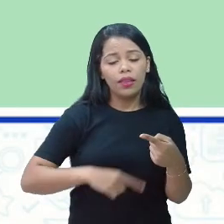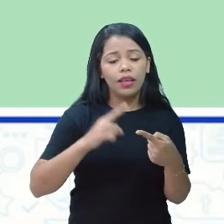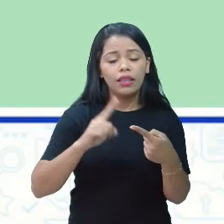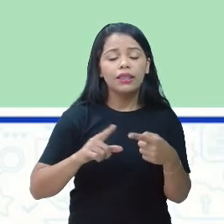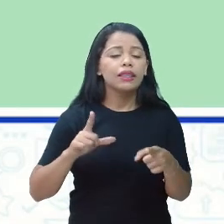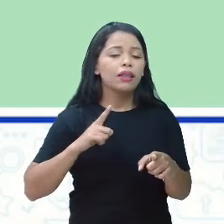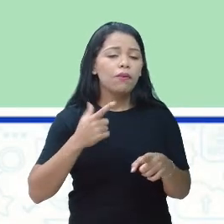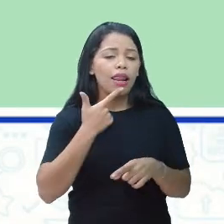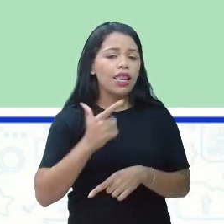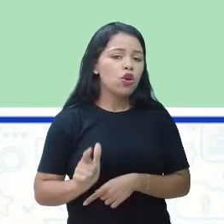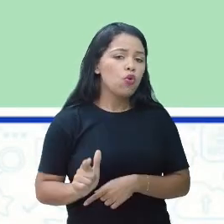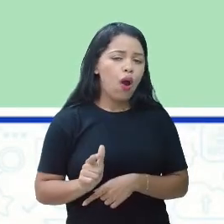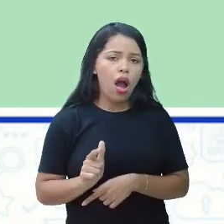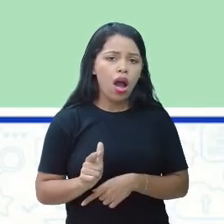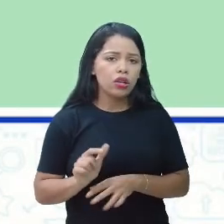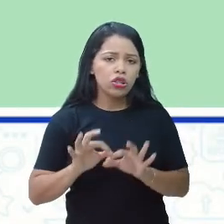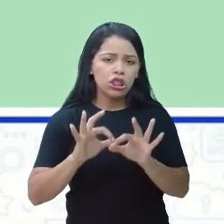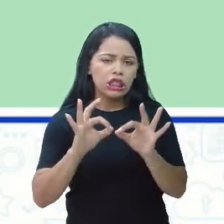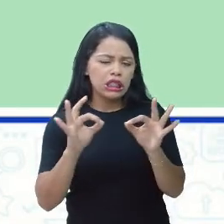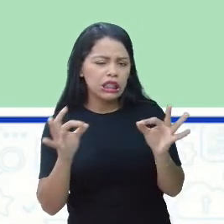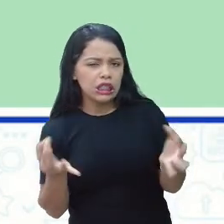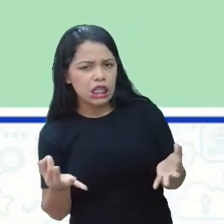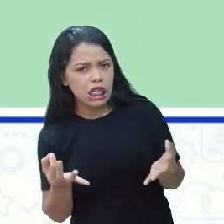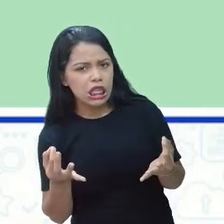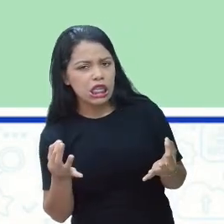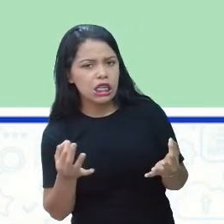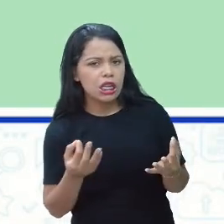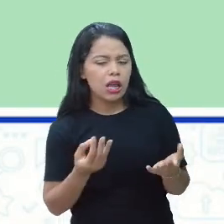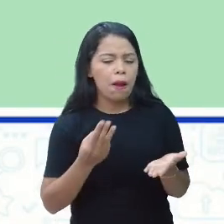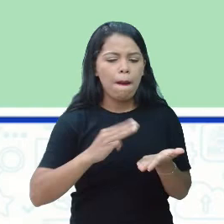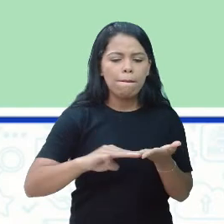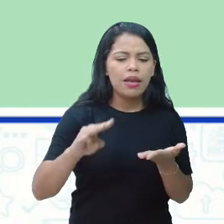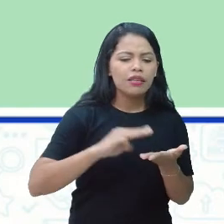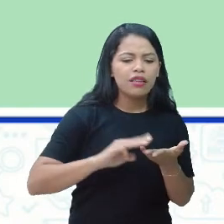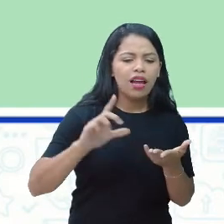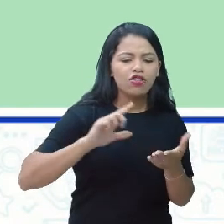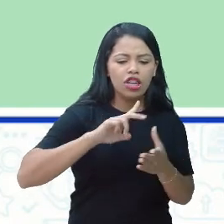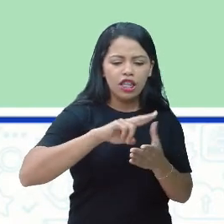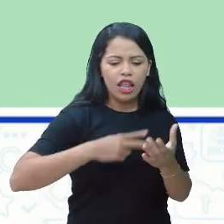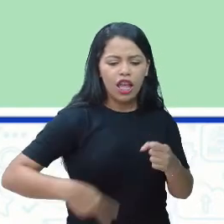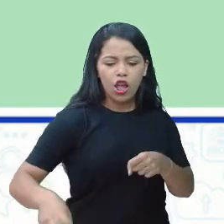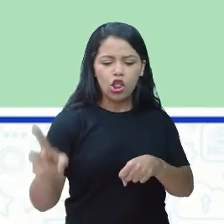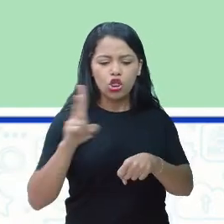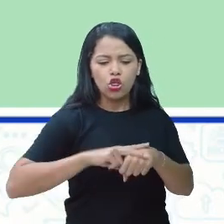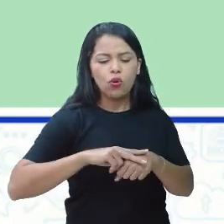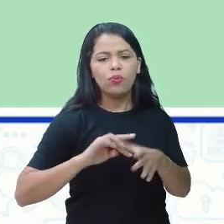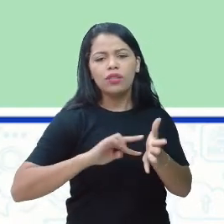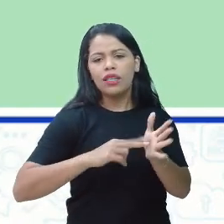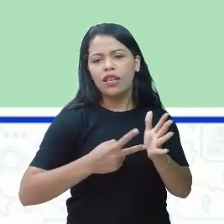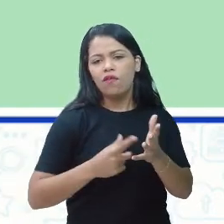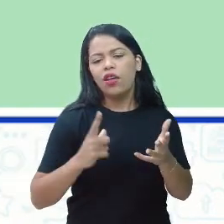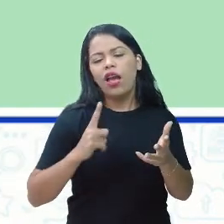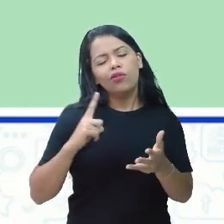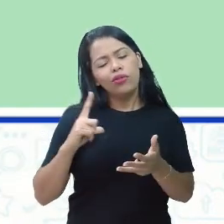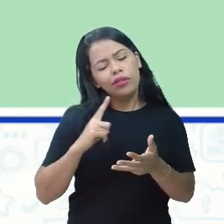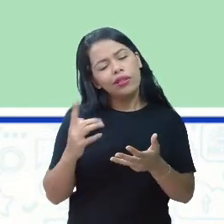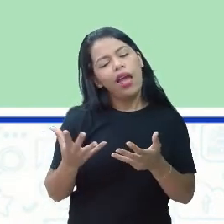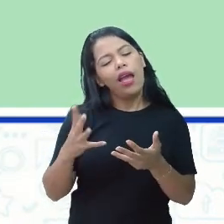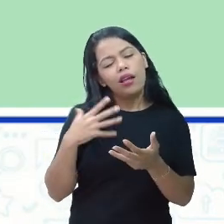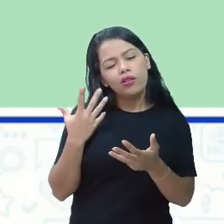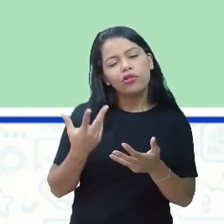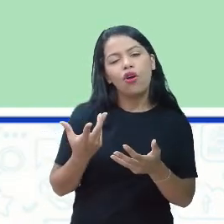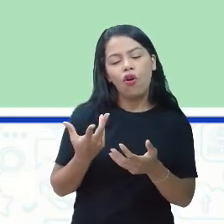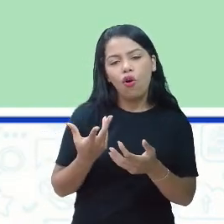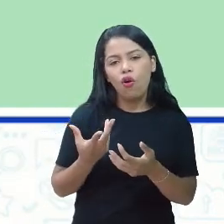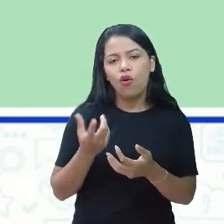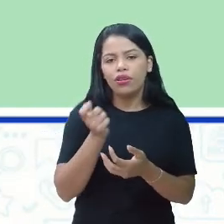e simples, mensagem com duplo sentido e com um tom humorístico. Pode ter mensagens com duplo